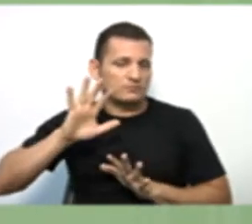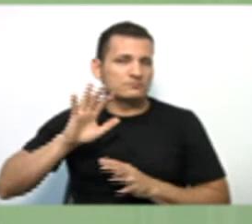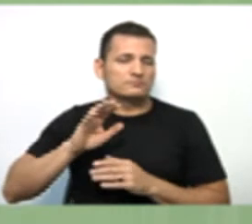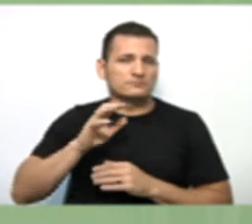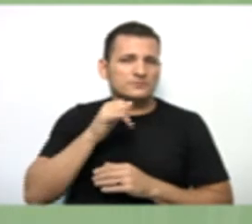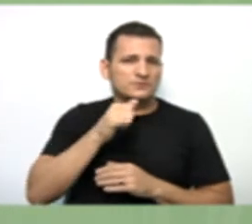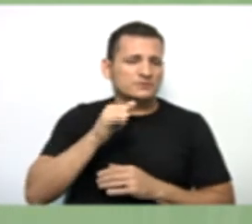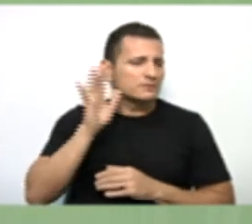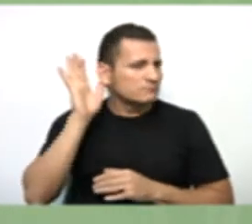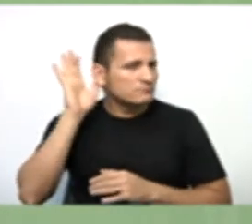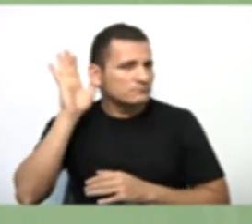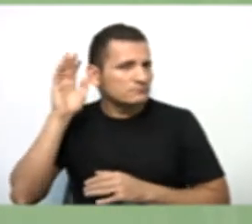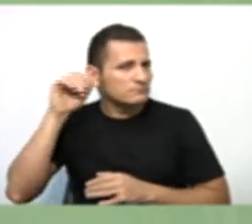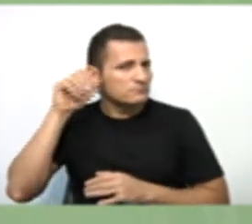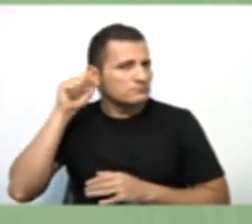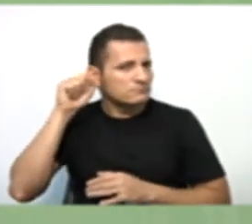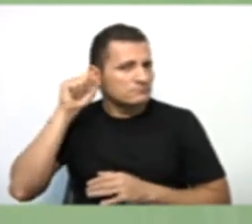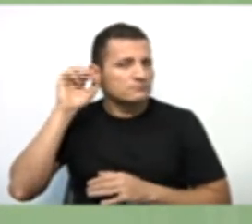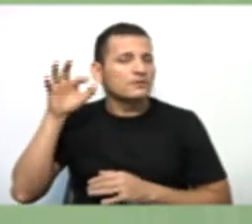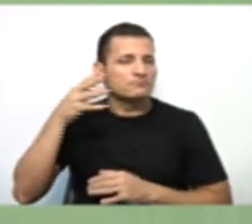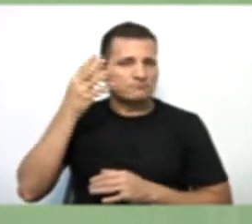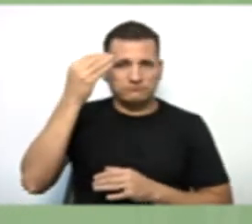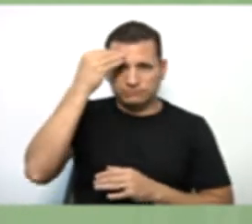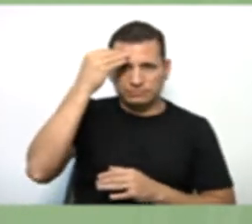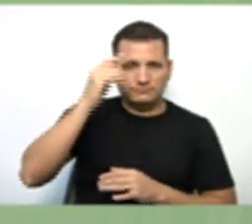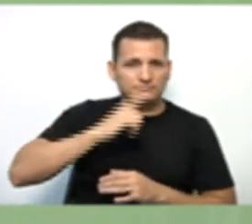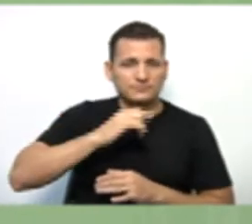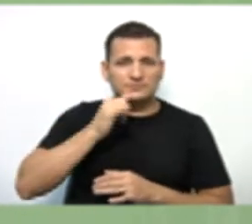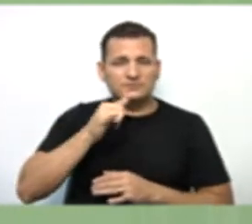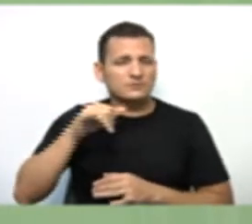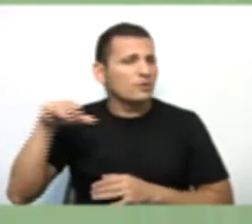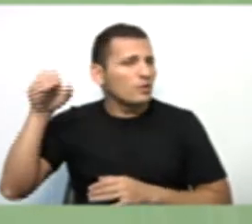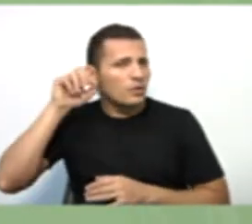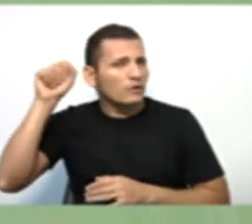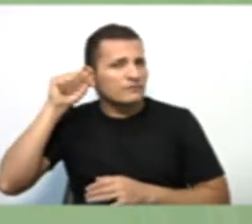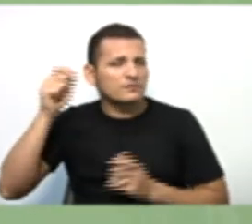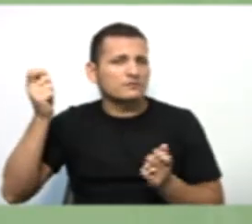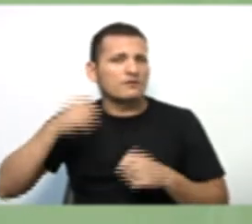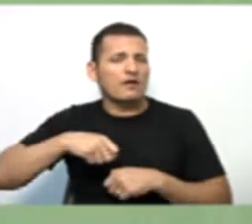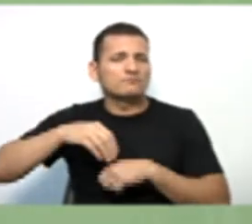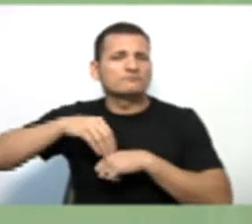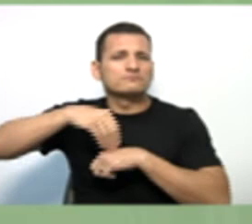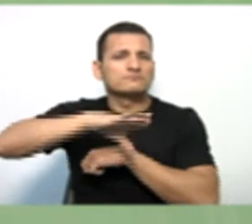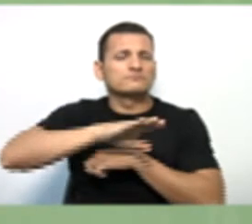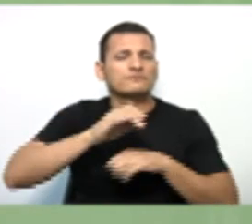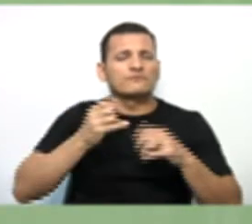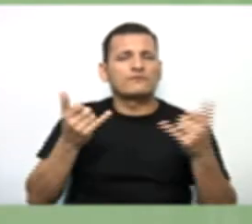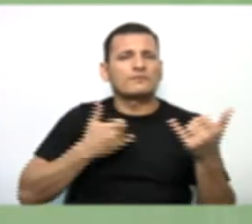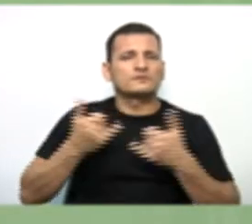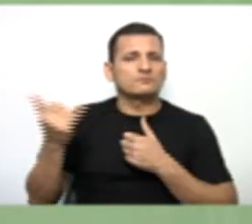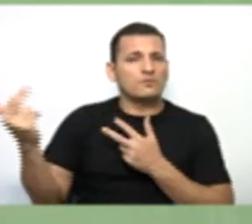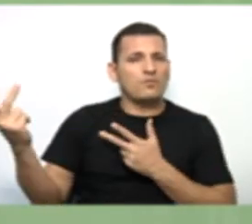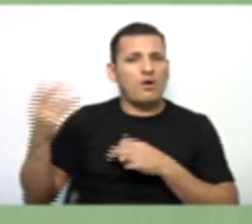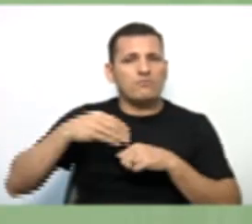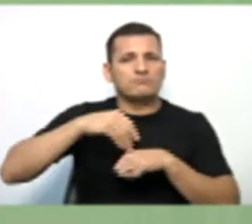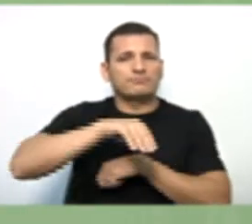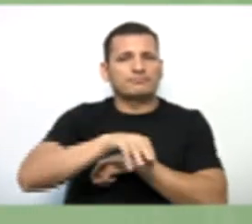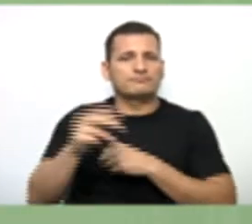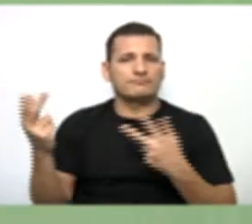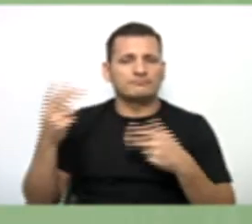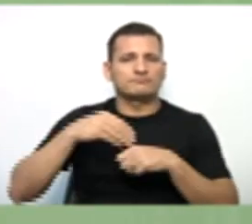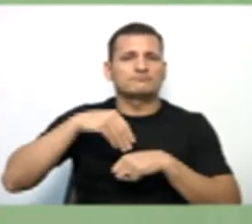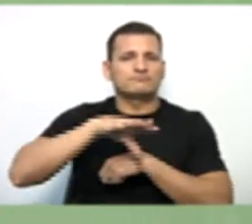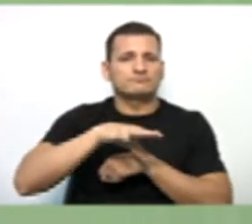canaliza-se a interpretação. Porém, quando se ouve, é possível passar uma informação da mesma forma como foi